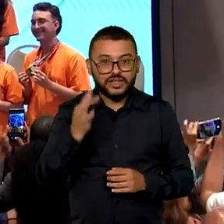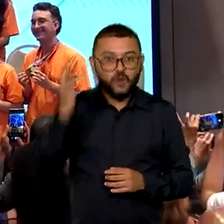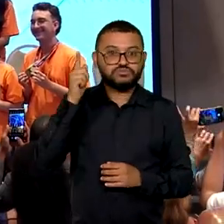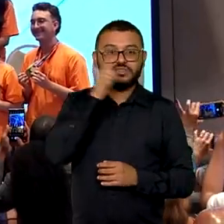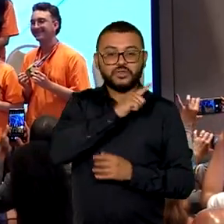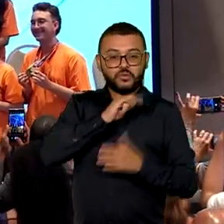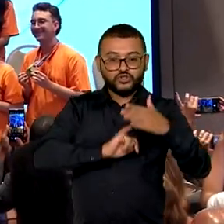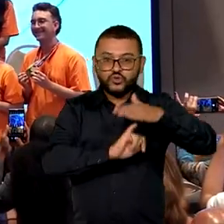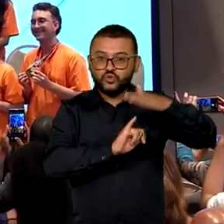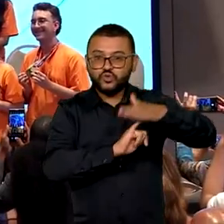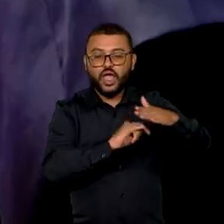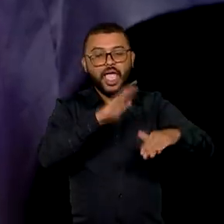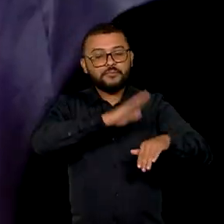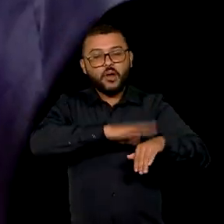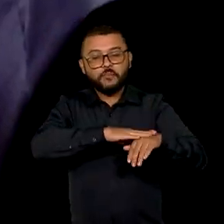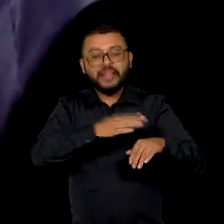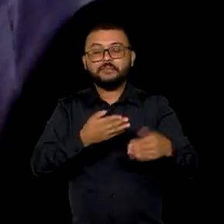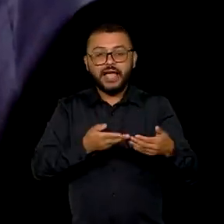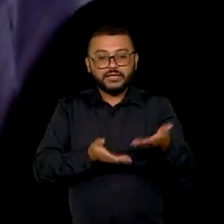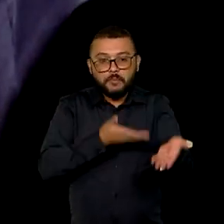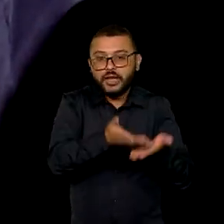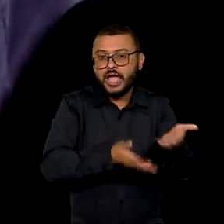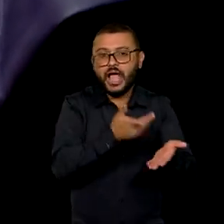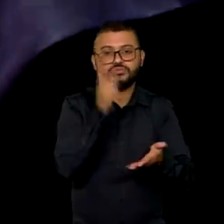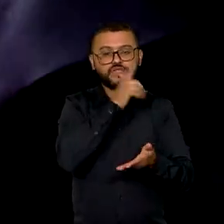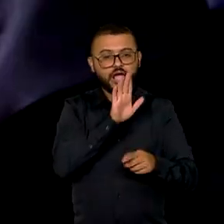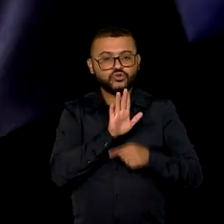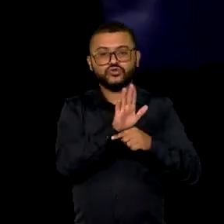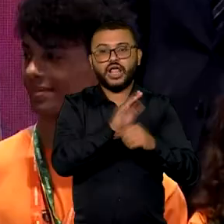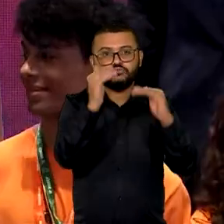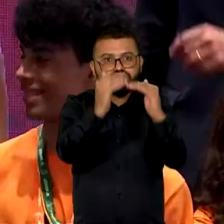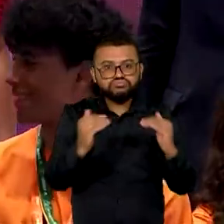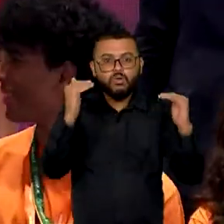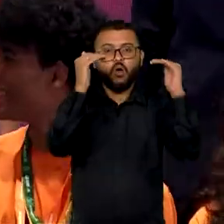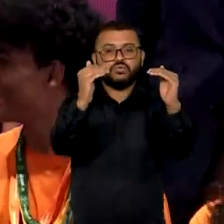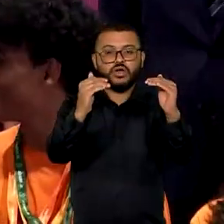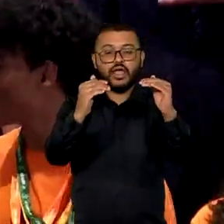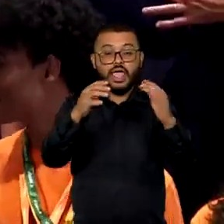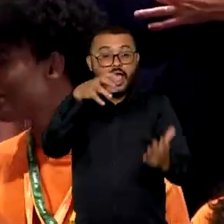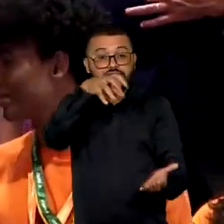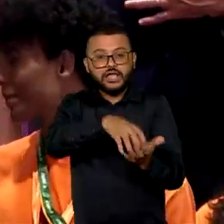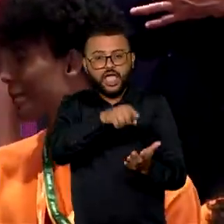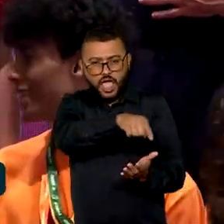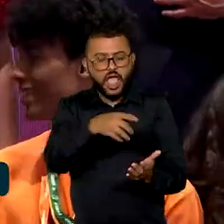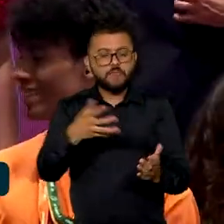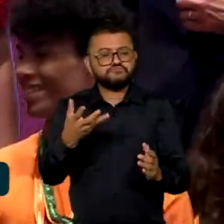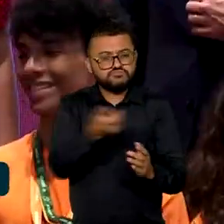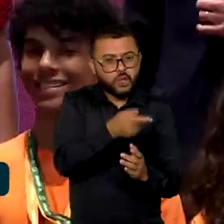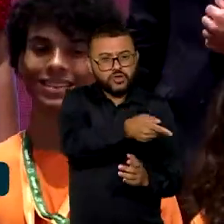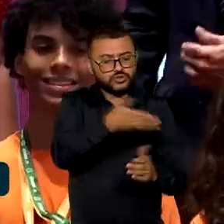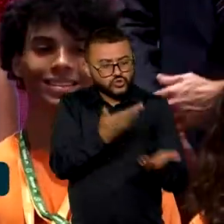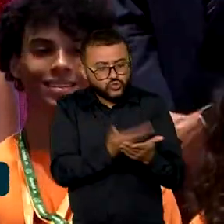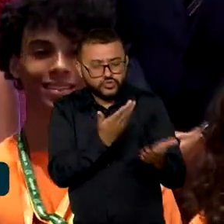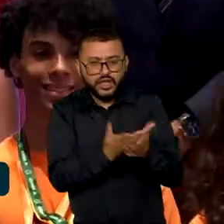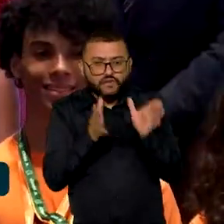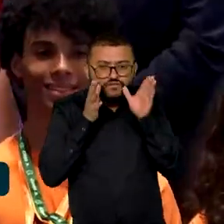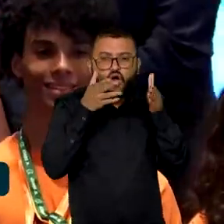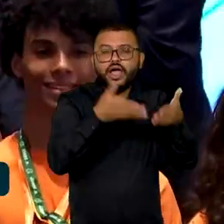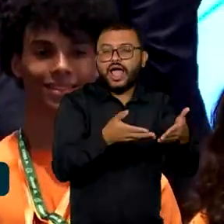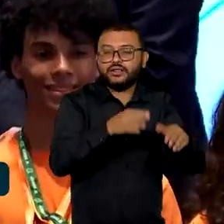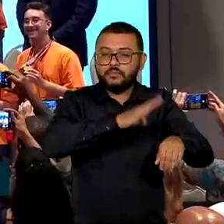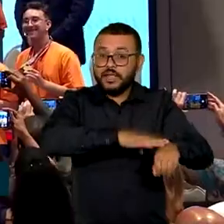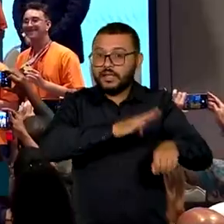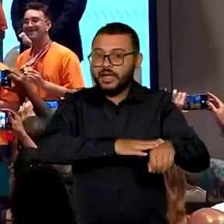de Matemática Pura e Aplicada, como instituição de ensino superior. O Centro de Excelência de Estudos, voltados para a